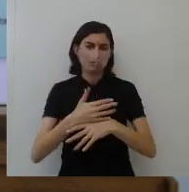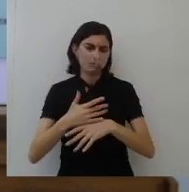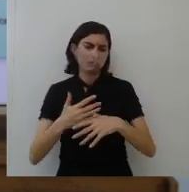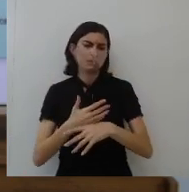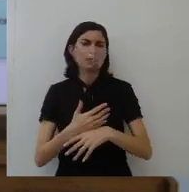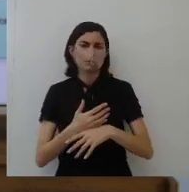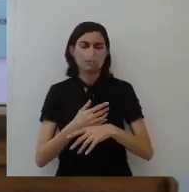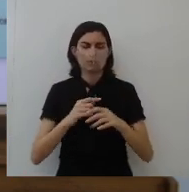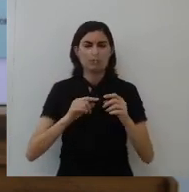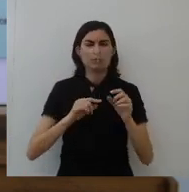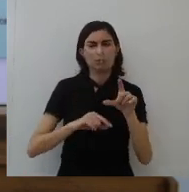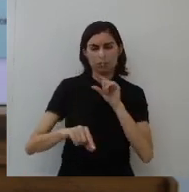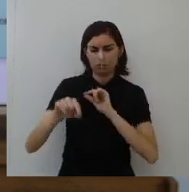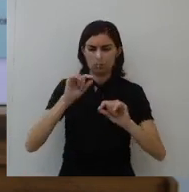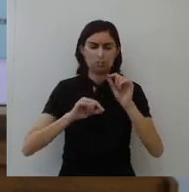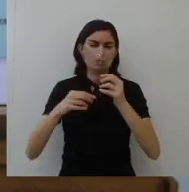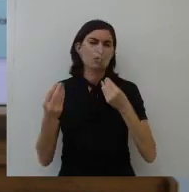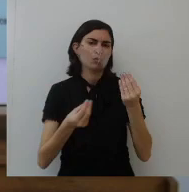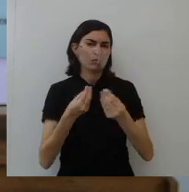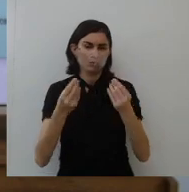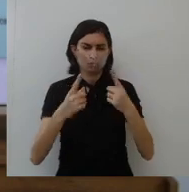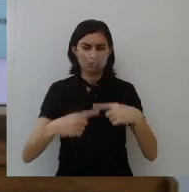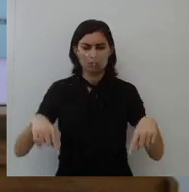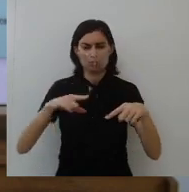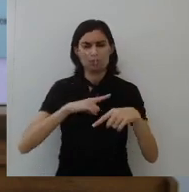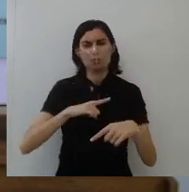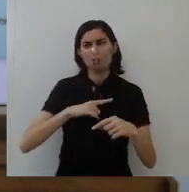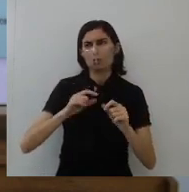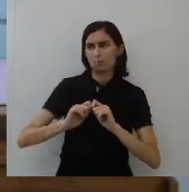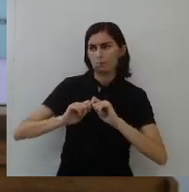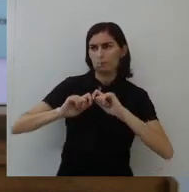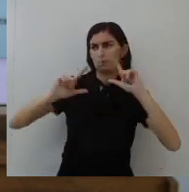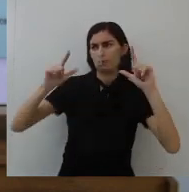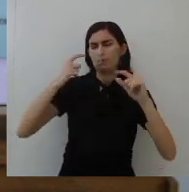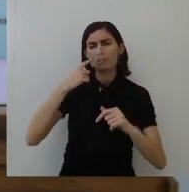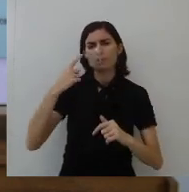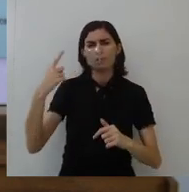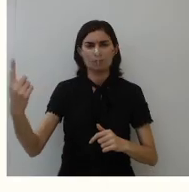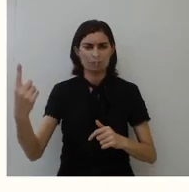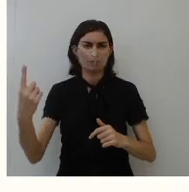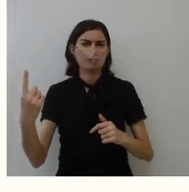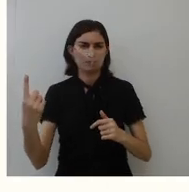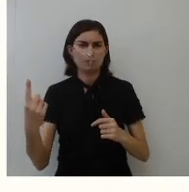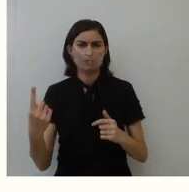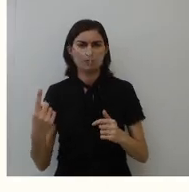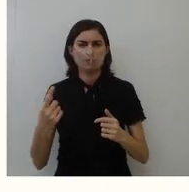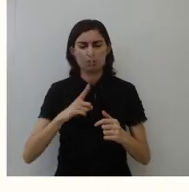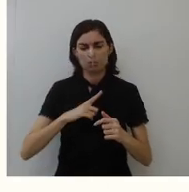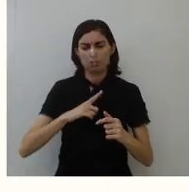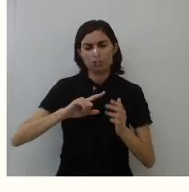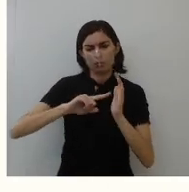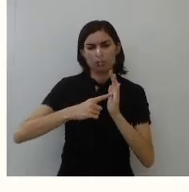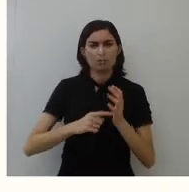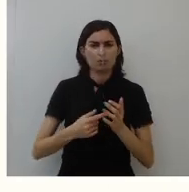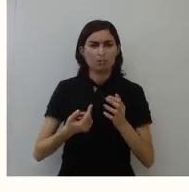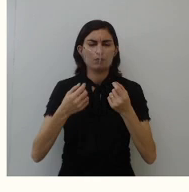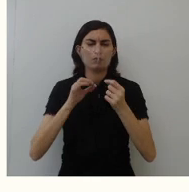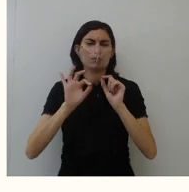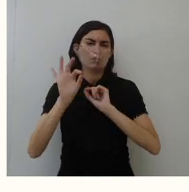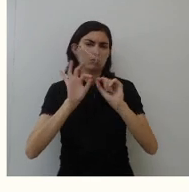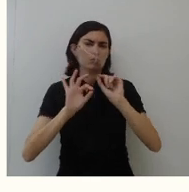elas se classificam como? A gente tem aí nesse slide, ó, interagindo aqui, a gente vai classificar as